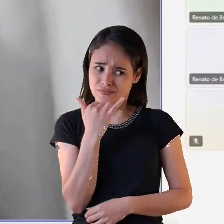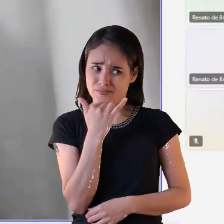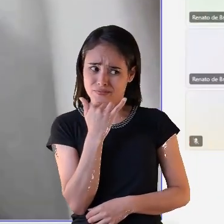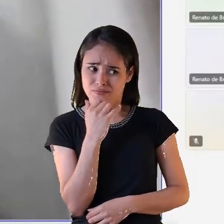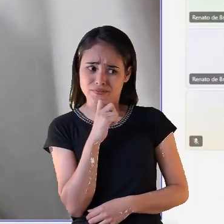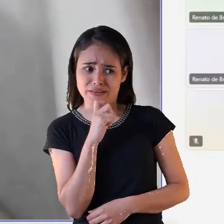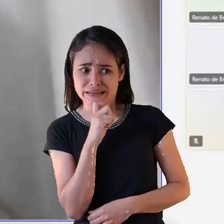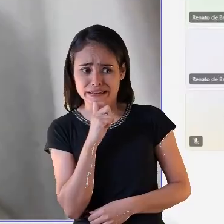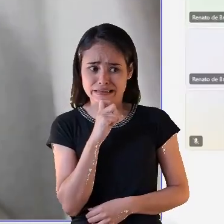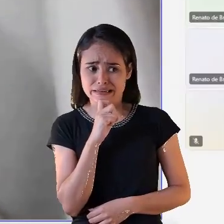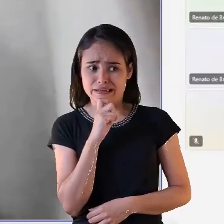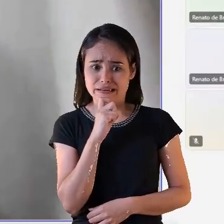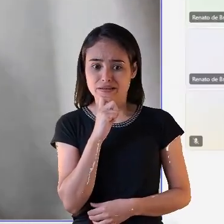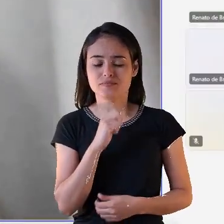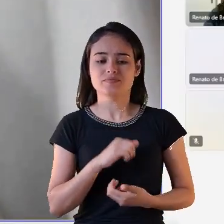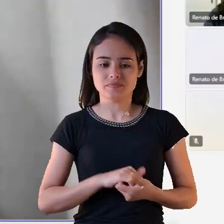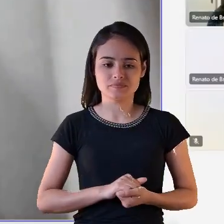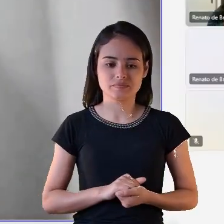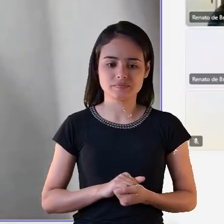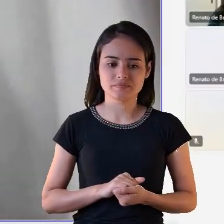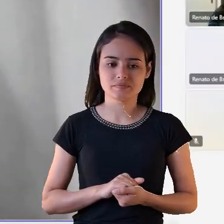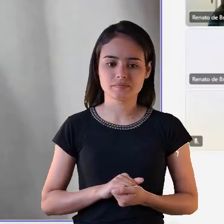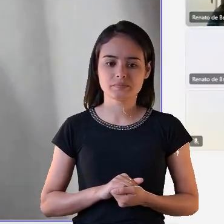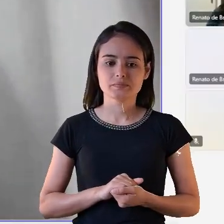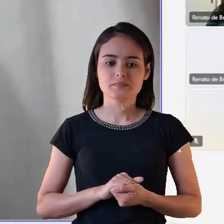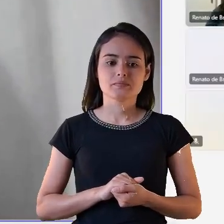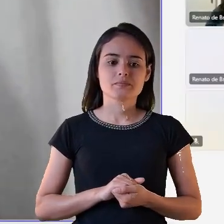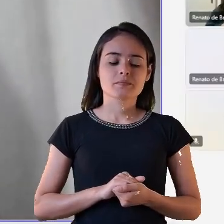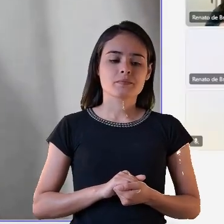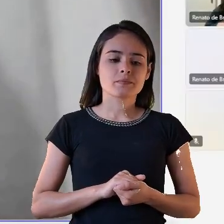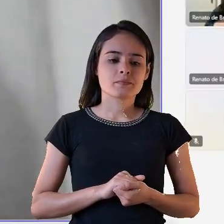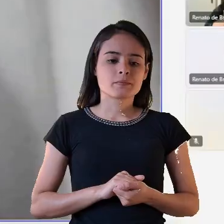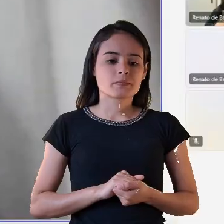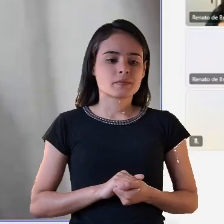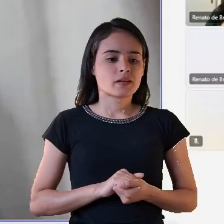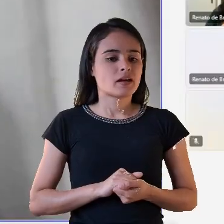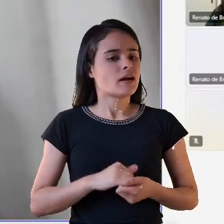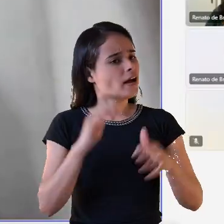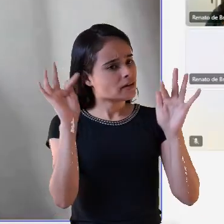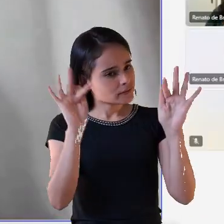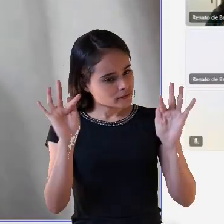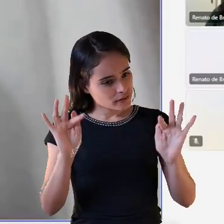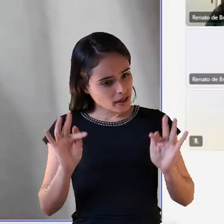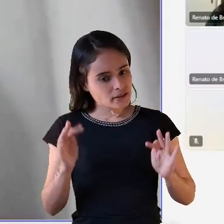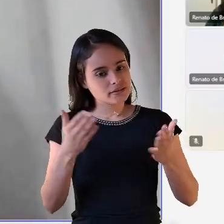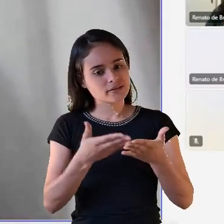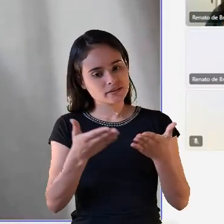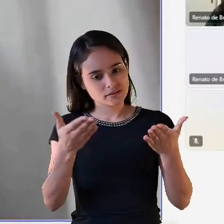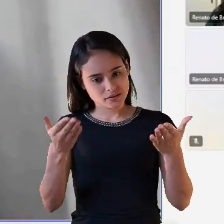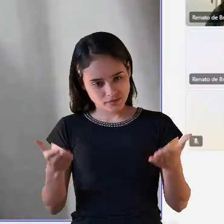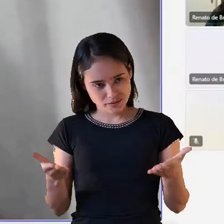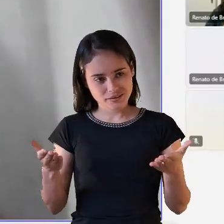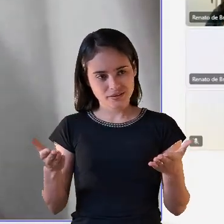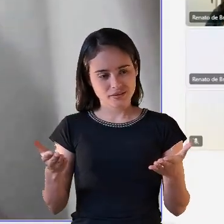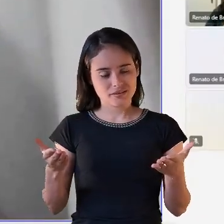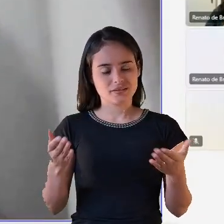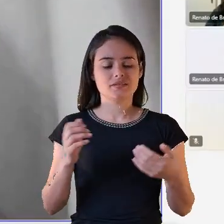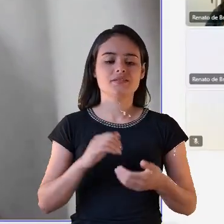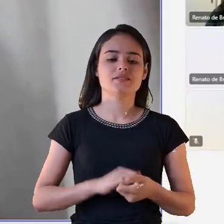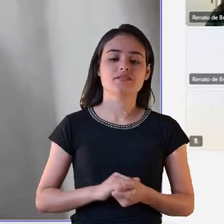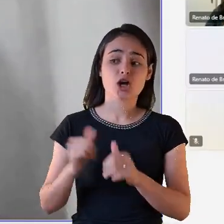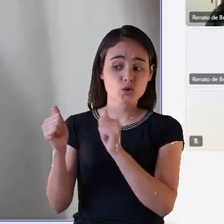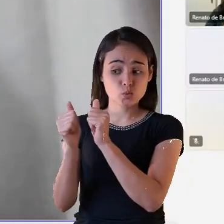dividindo esse espaço com a Aline, que é parceira de muitos anos aí, e sempre muita alegria